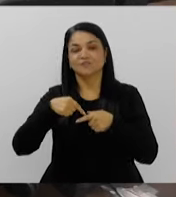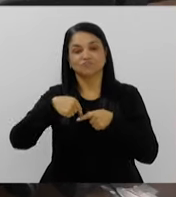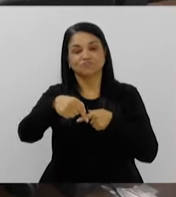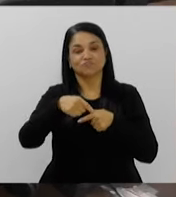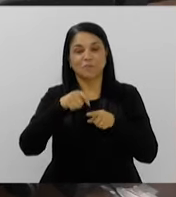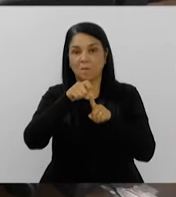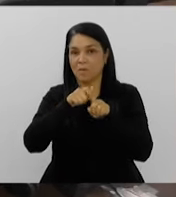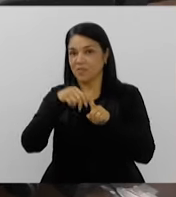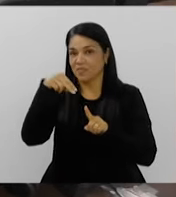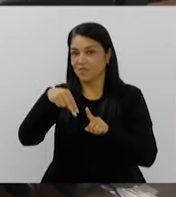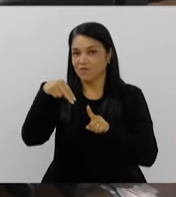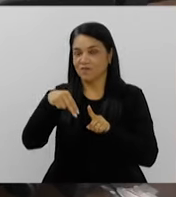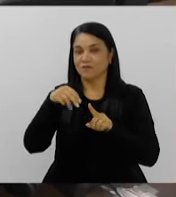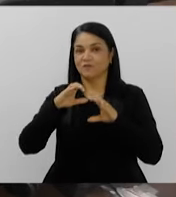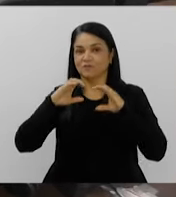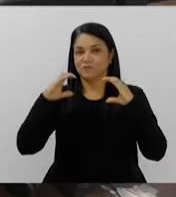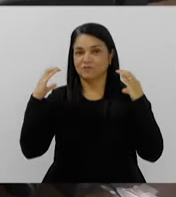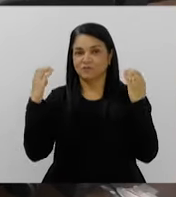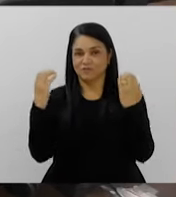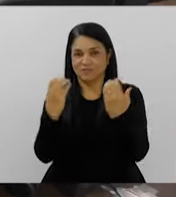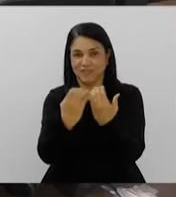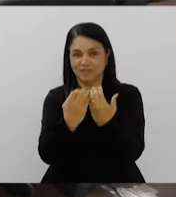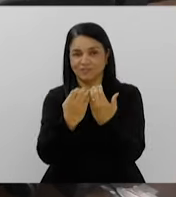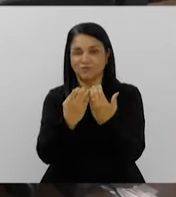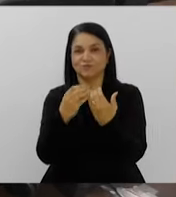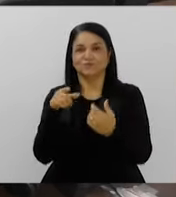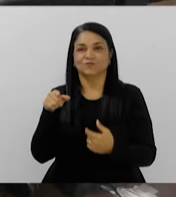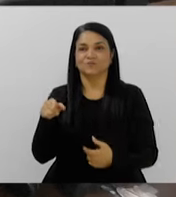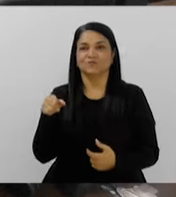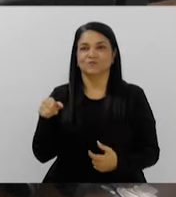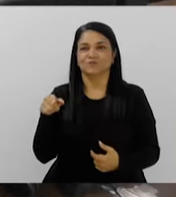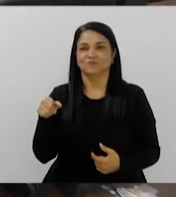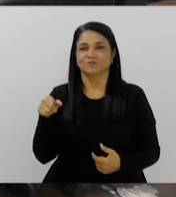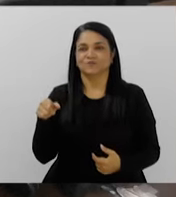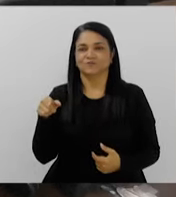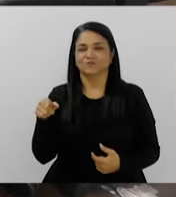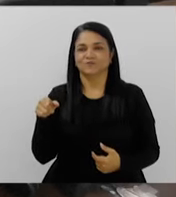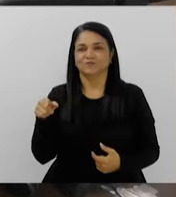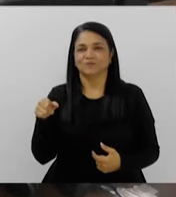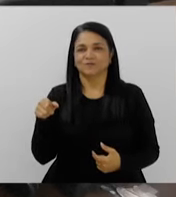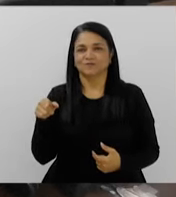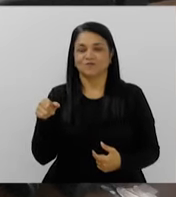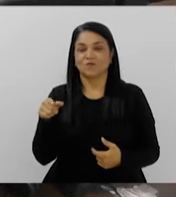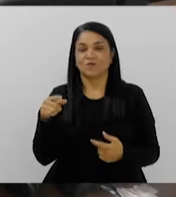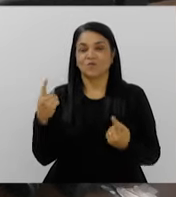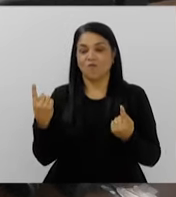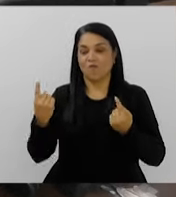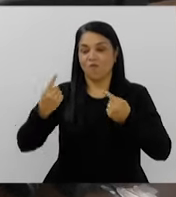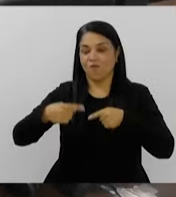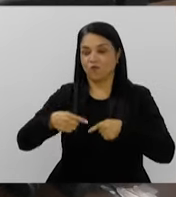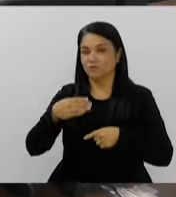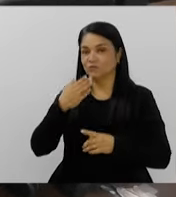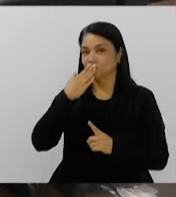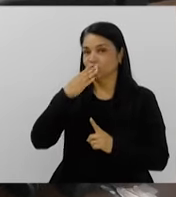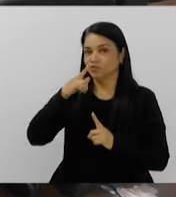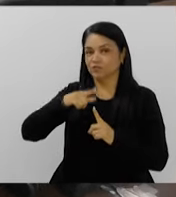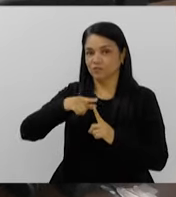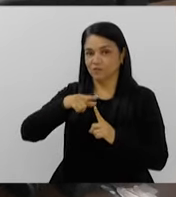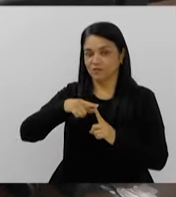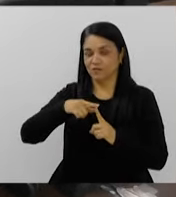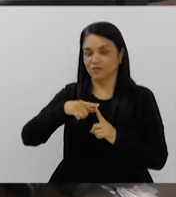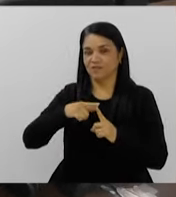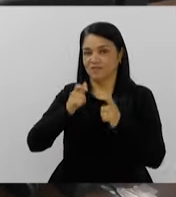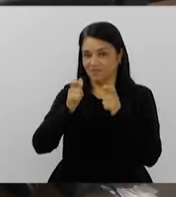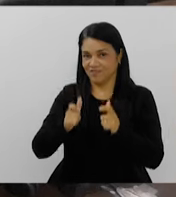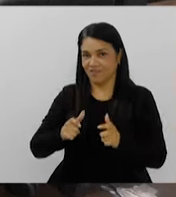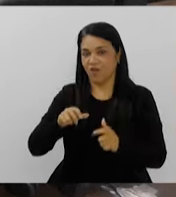novembro no estádio do nosso Voltaço contra um time local. E nos próximos